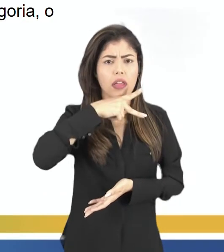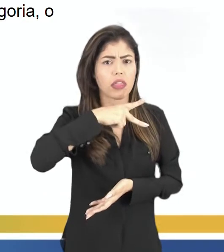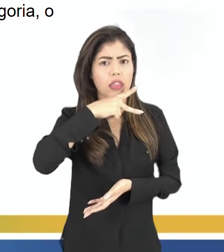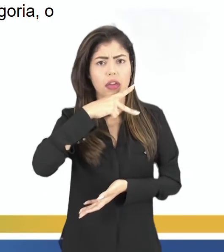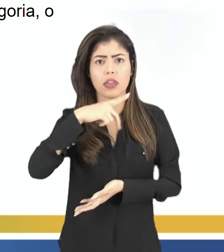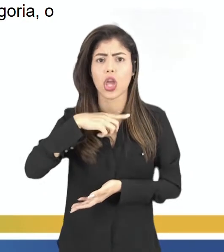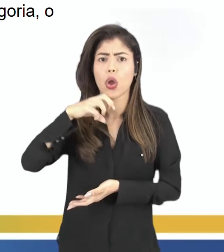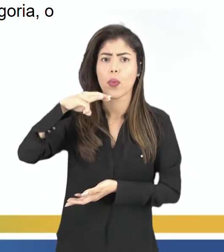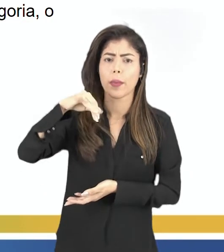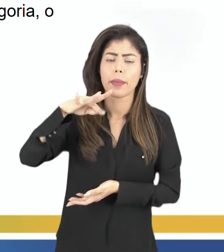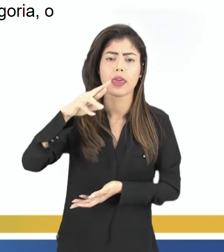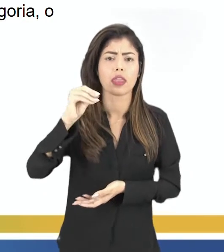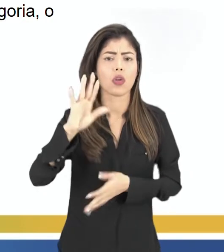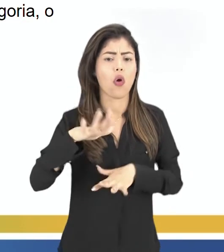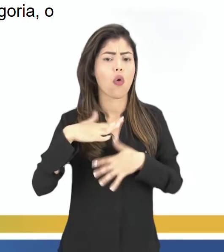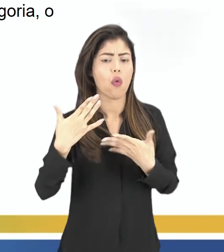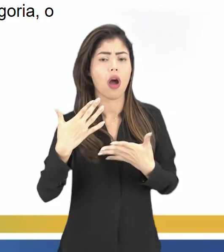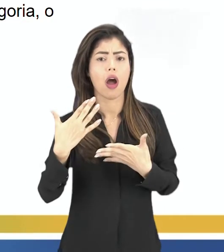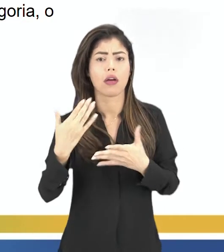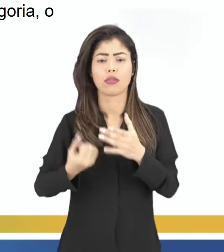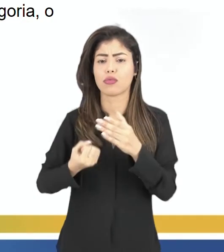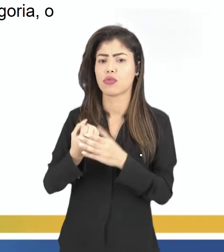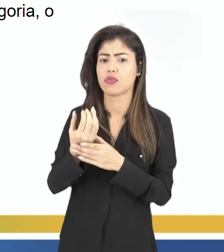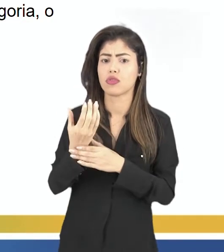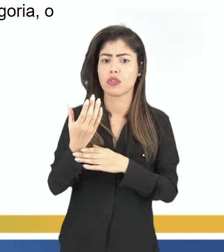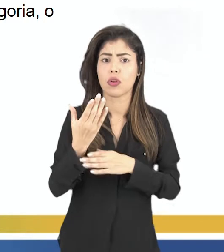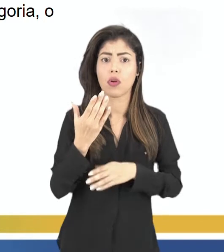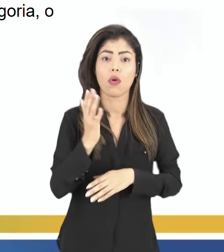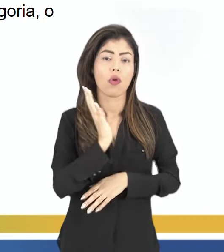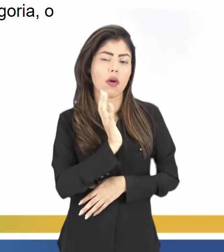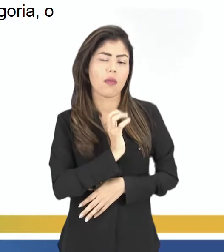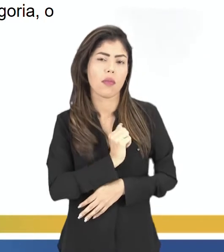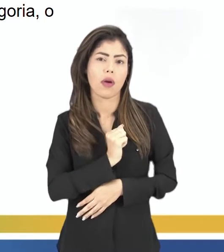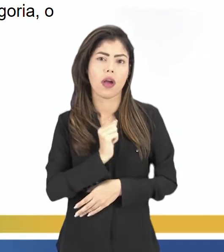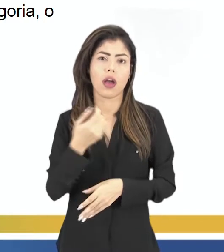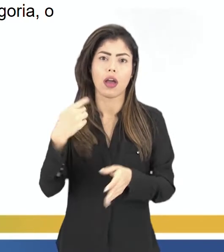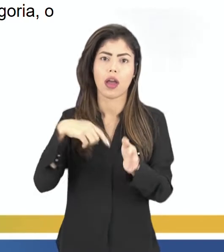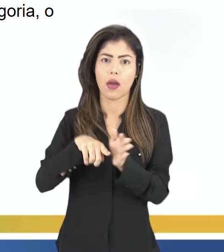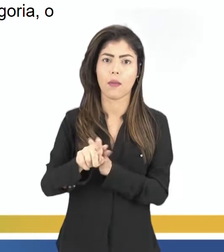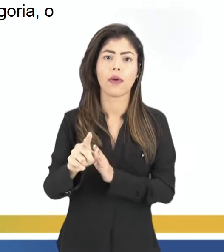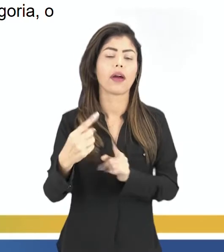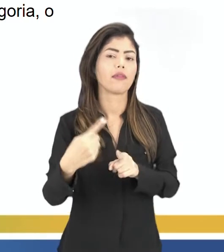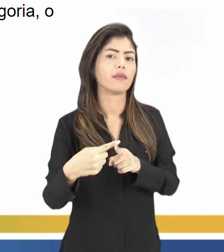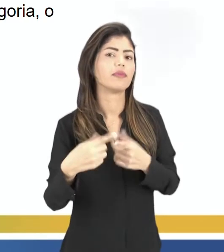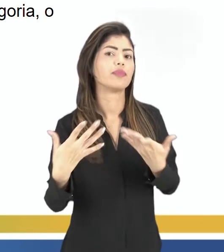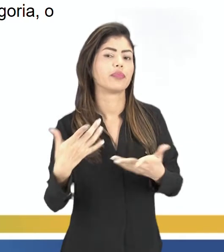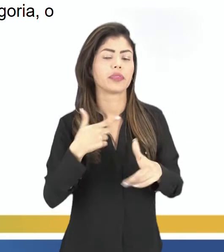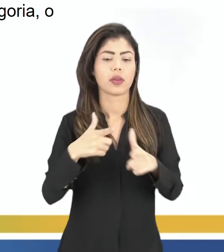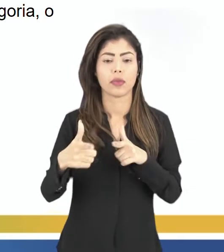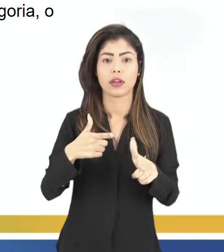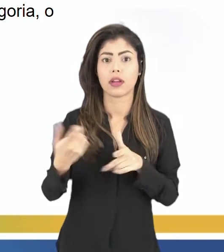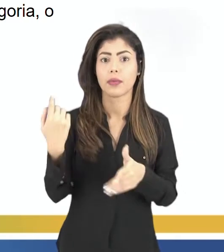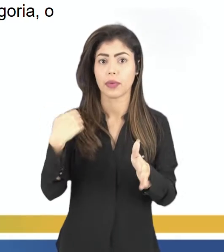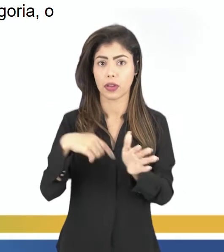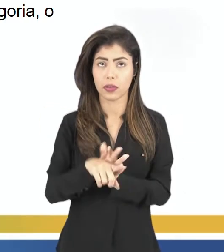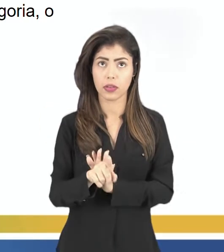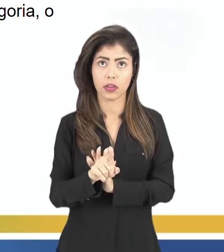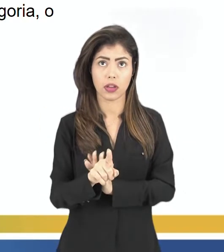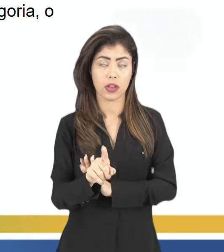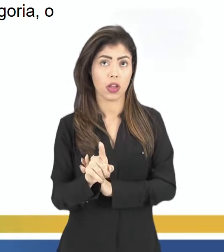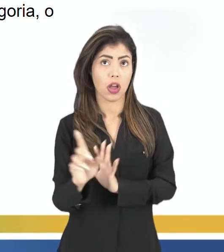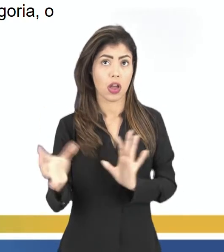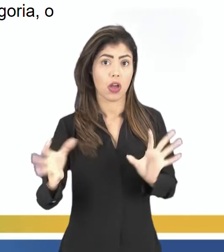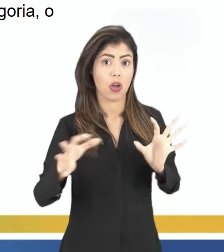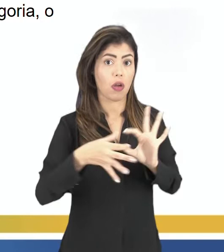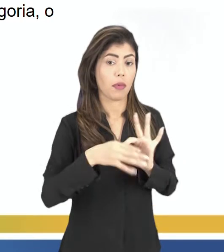um mito onde ele conta qual é a origem do amor? Gente, eu trouxe essa questão porque é legal, vocês gostam de trabalhar isso. Mas é uma questão também não muito